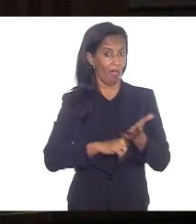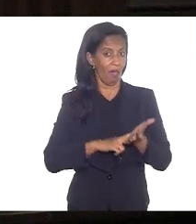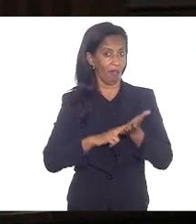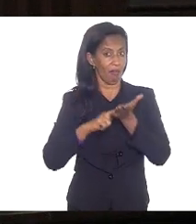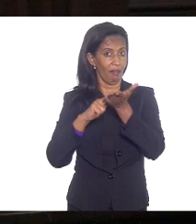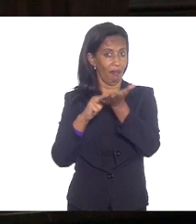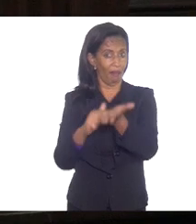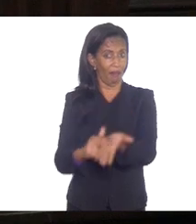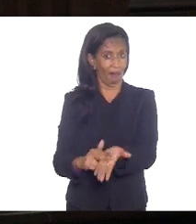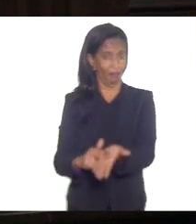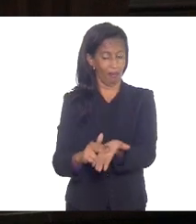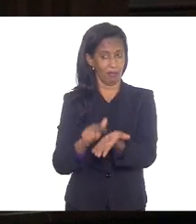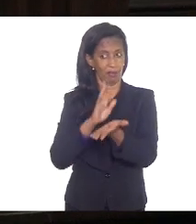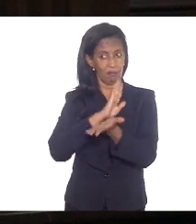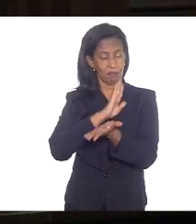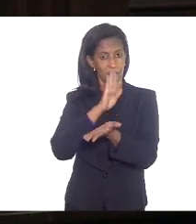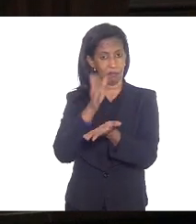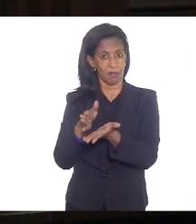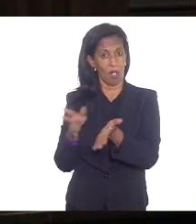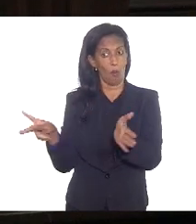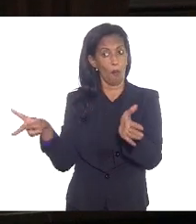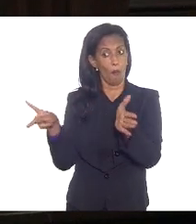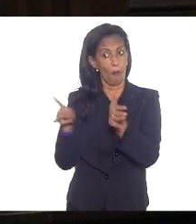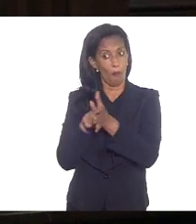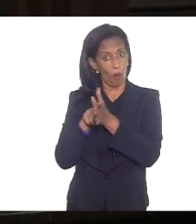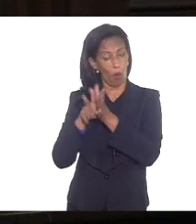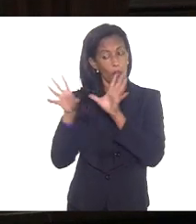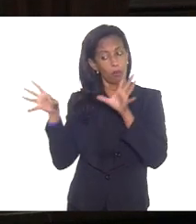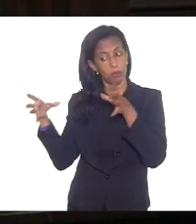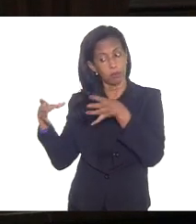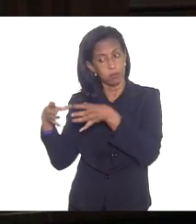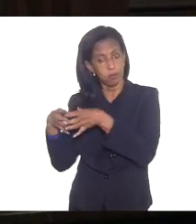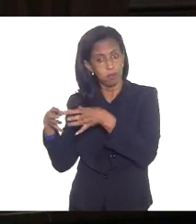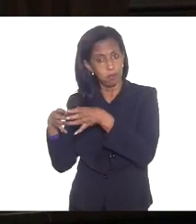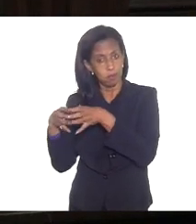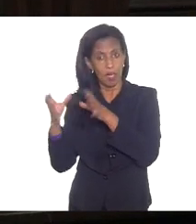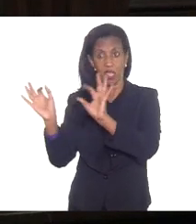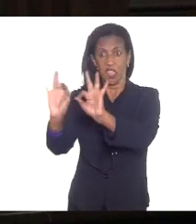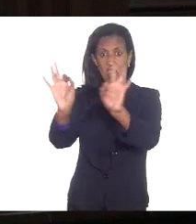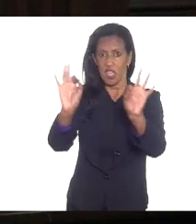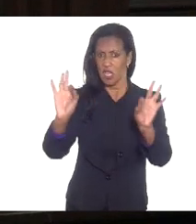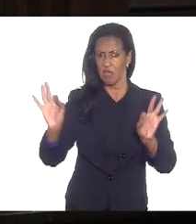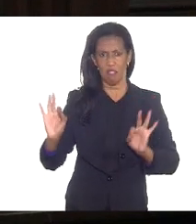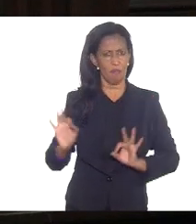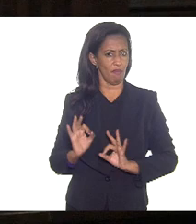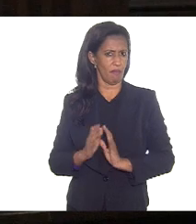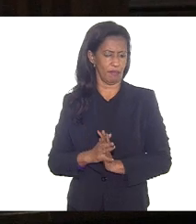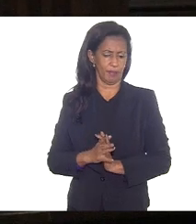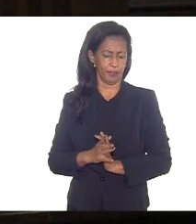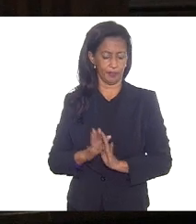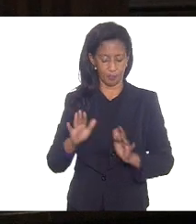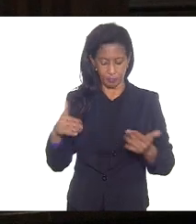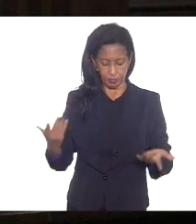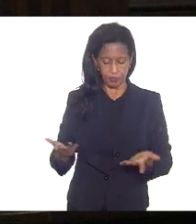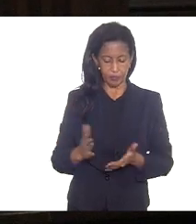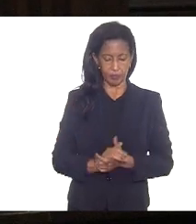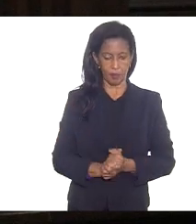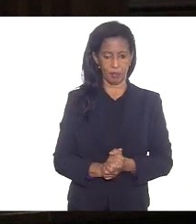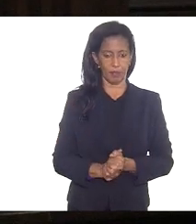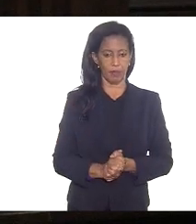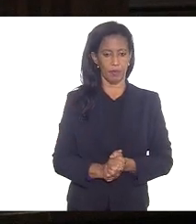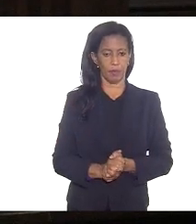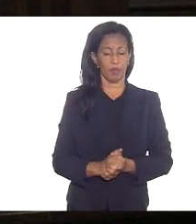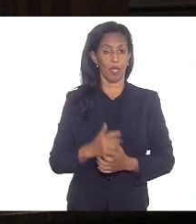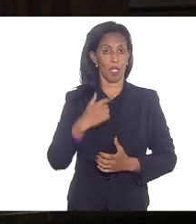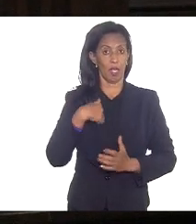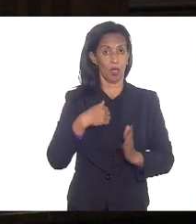foi emitida, endereçada aos seus paroquianos e a ninguém mais. Pois bem, eu